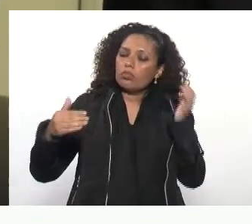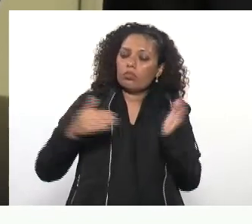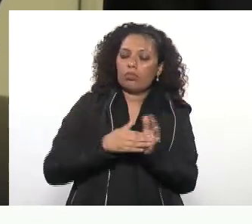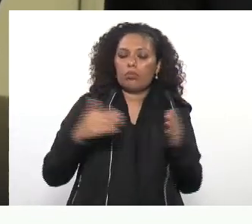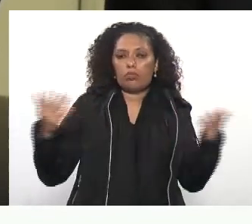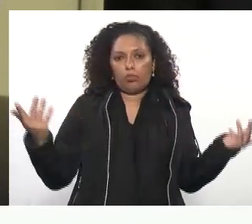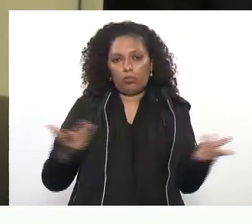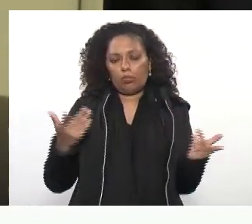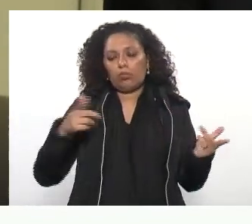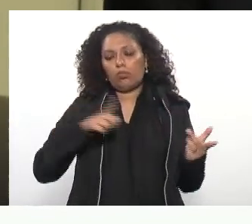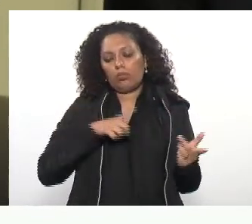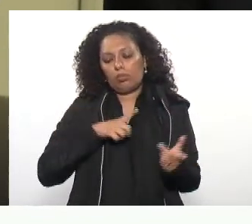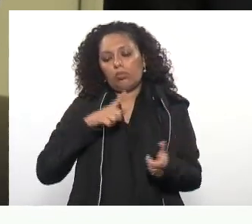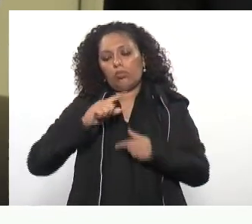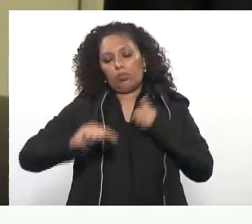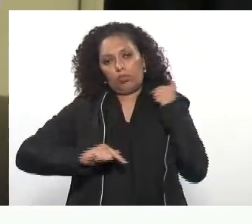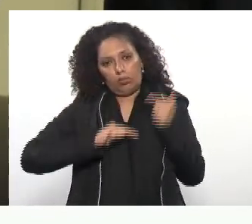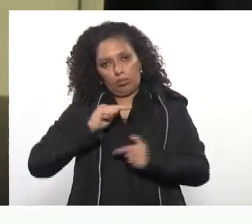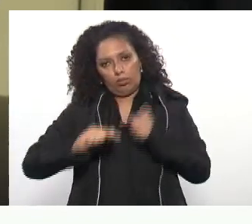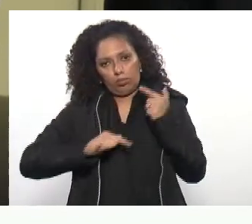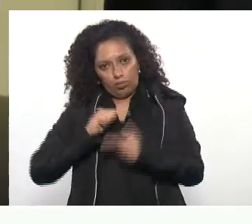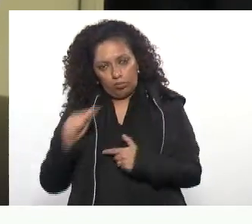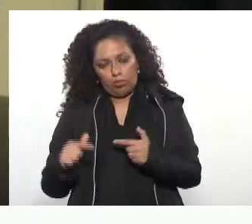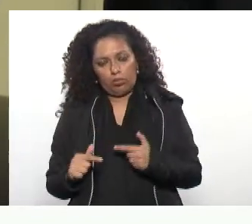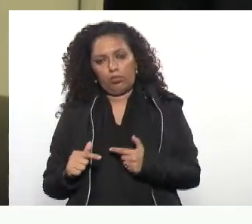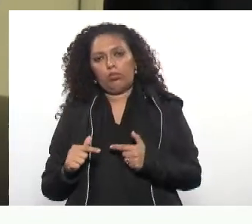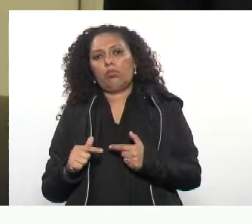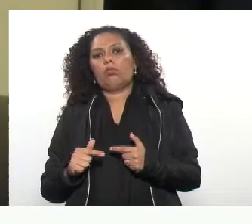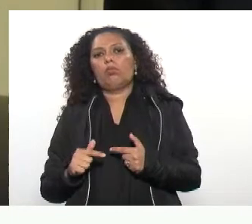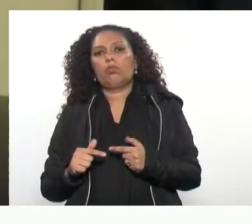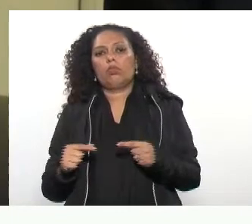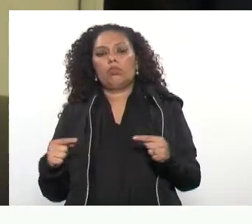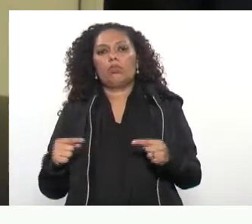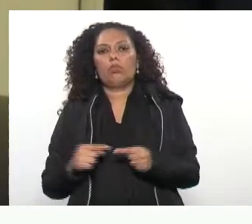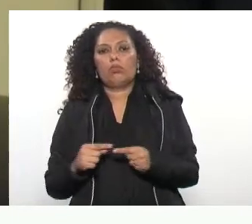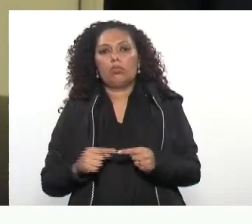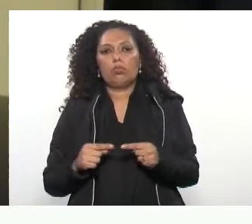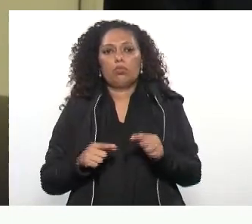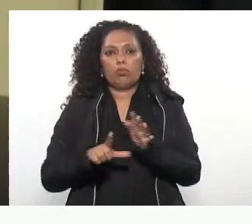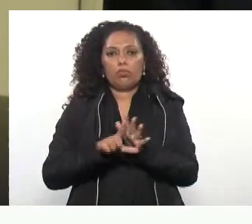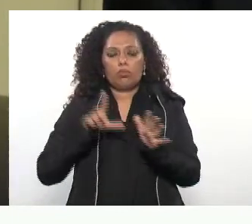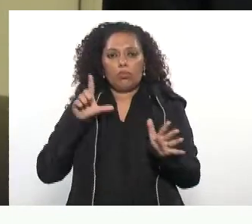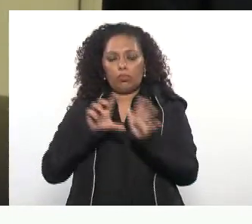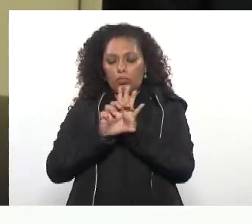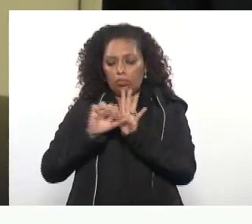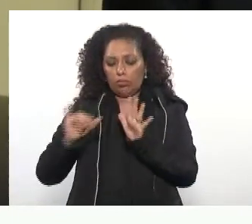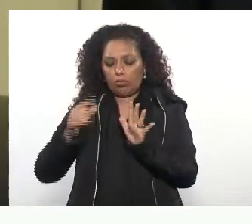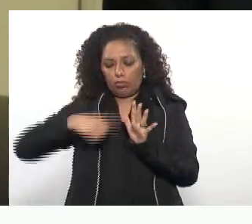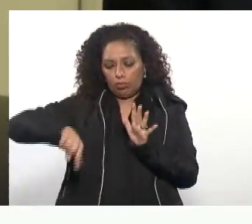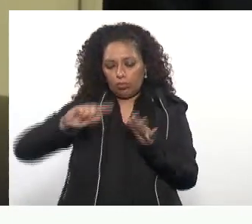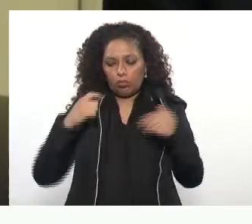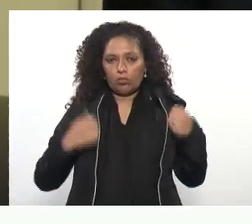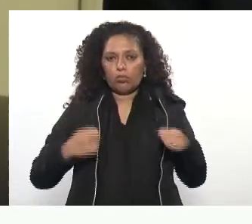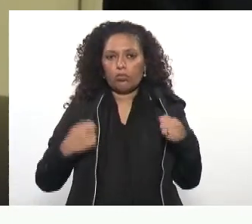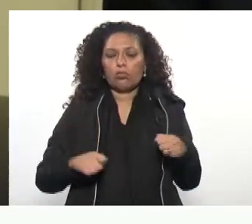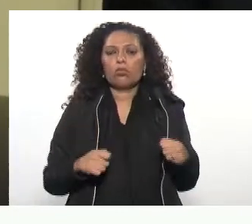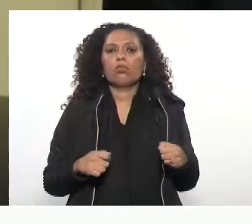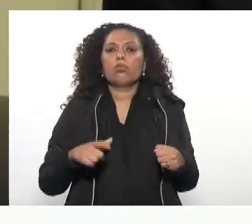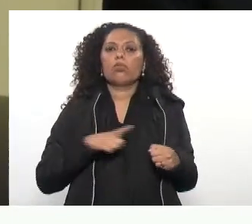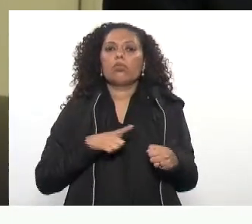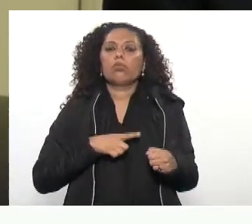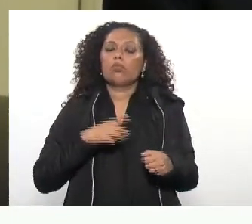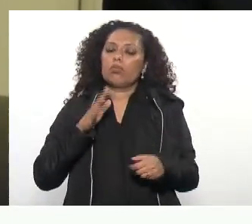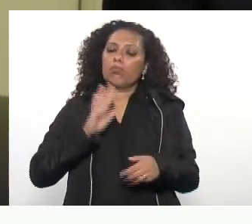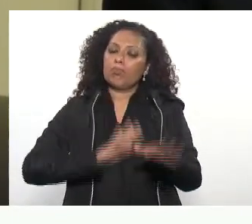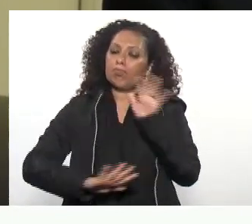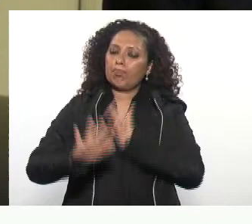fórmula, trabalharam os seus custos baseados nisso antes da lei, então a gente precisa ter um pouco mais de